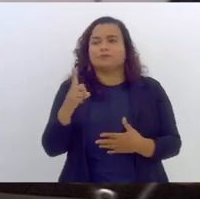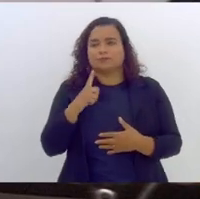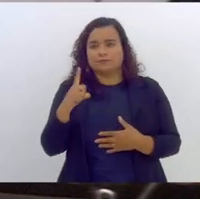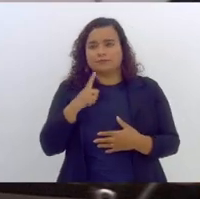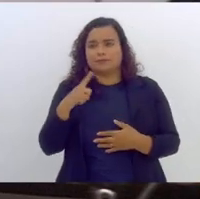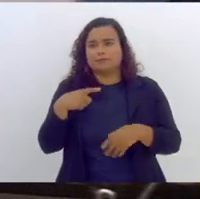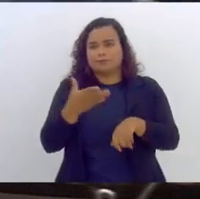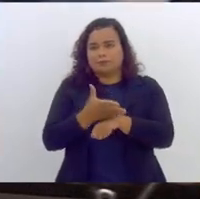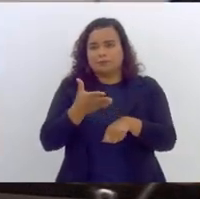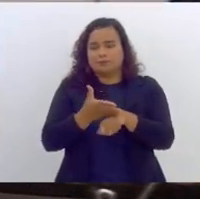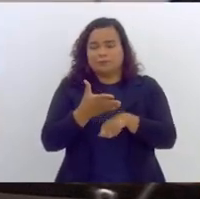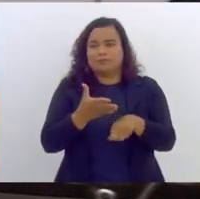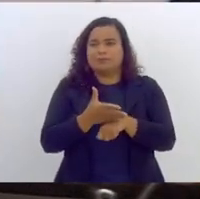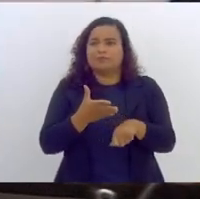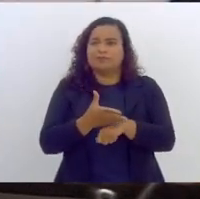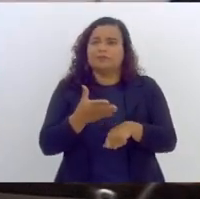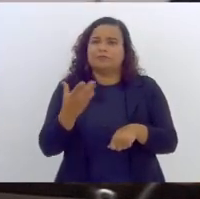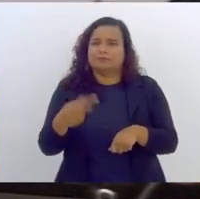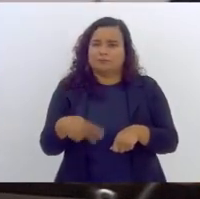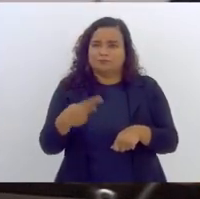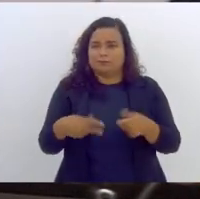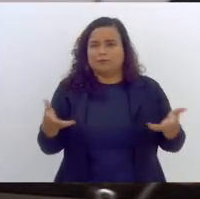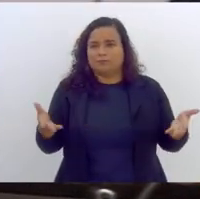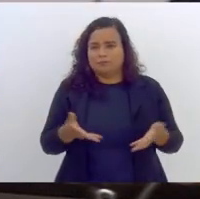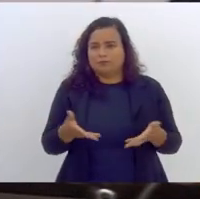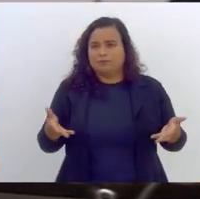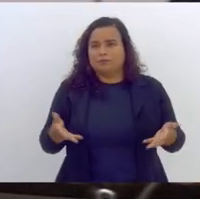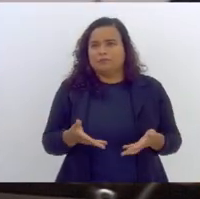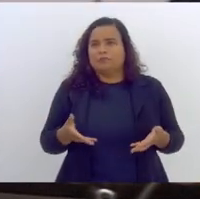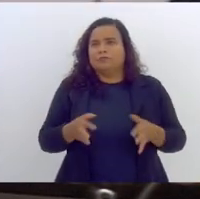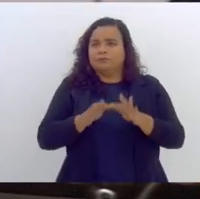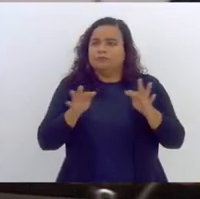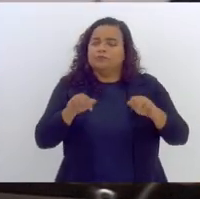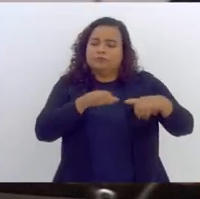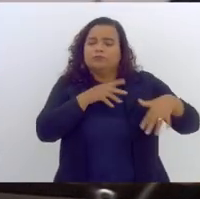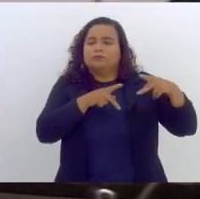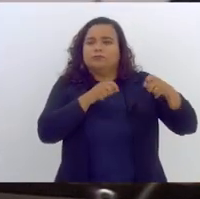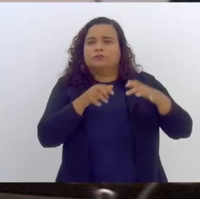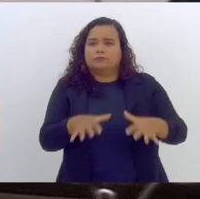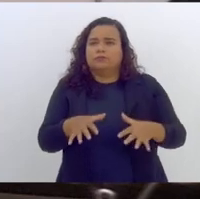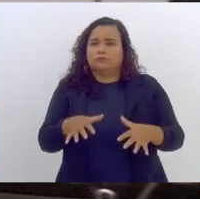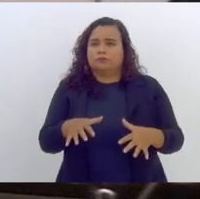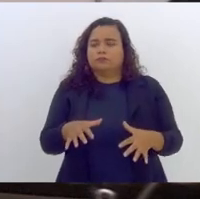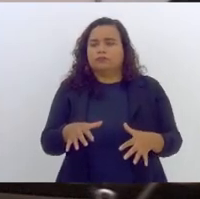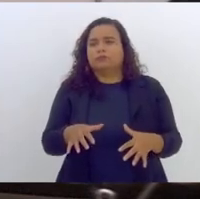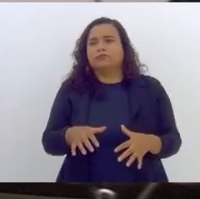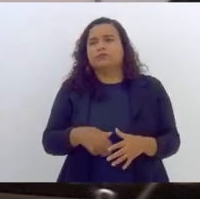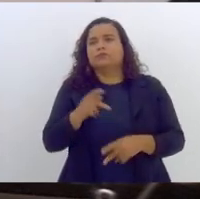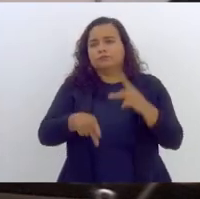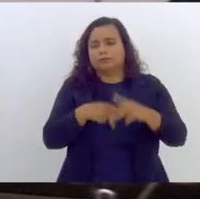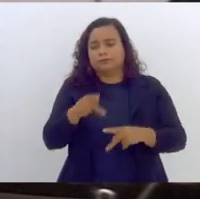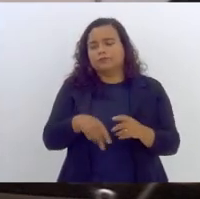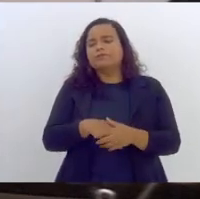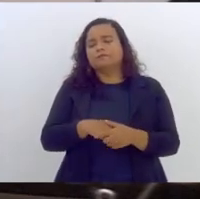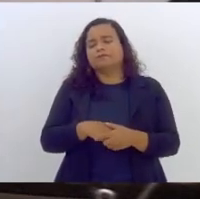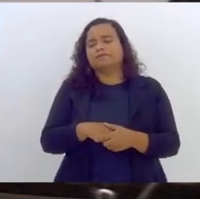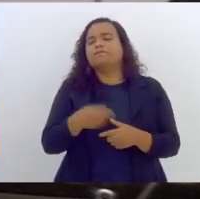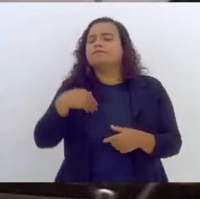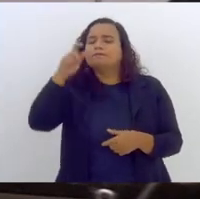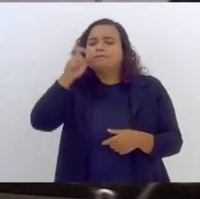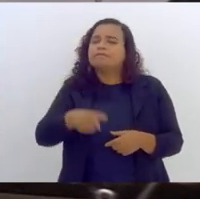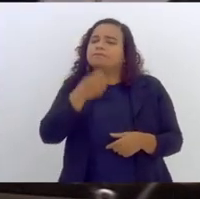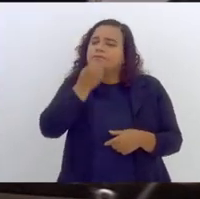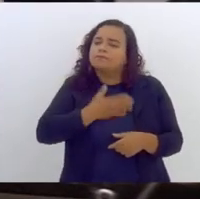participar aqui desse dessa pequena audiência pública não é muito interessante